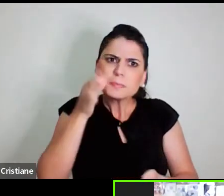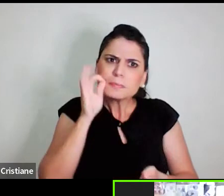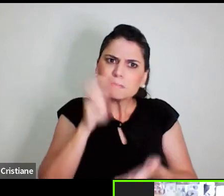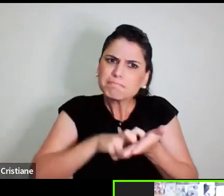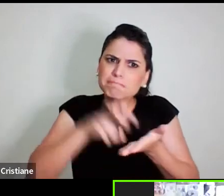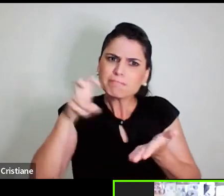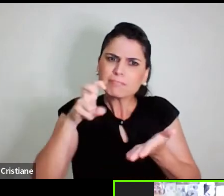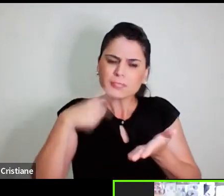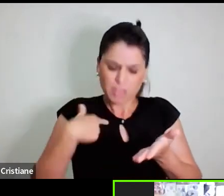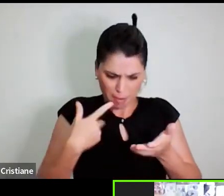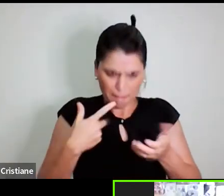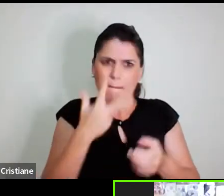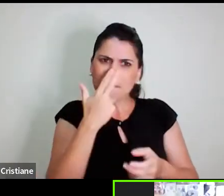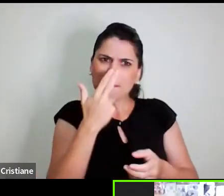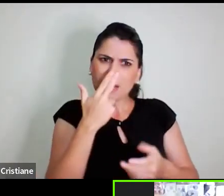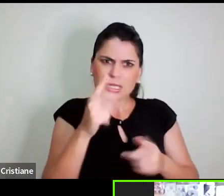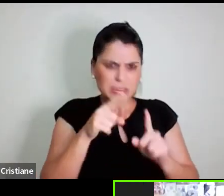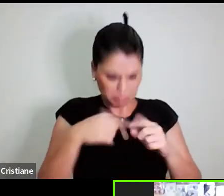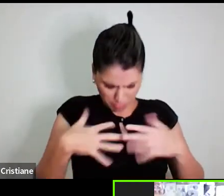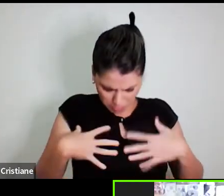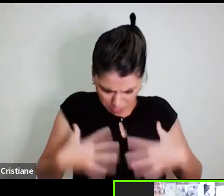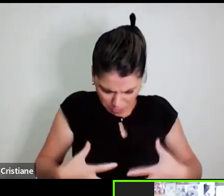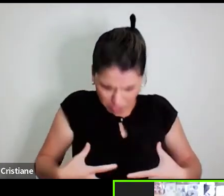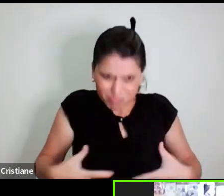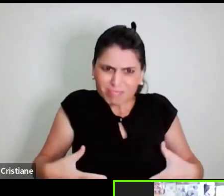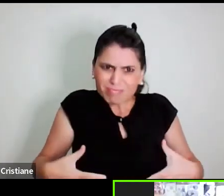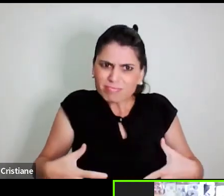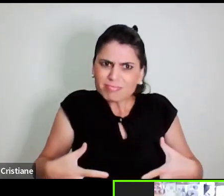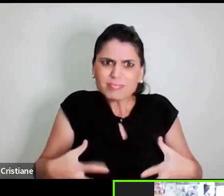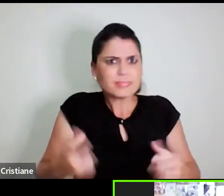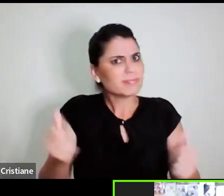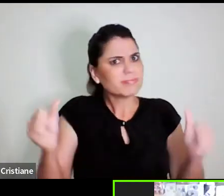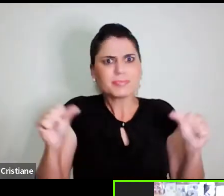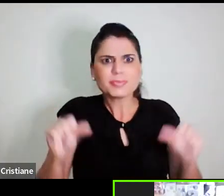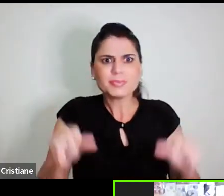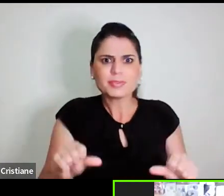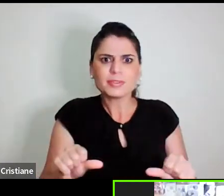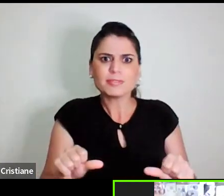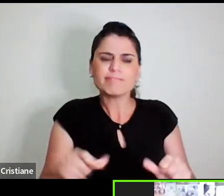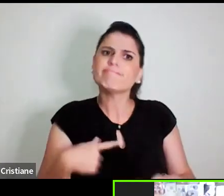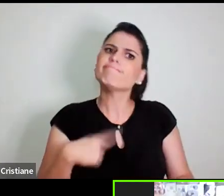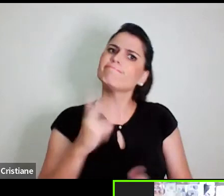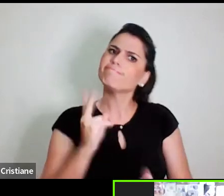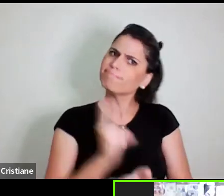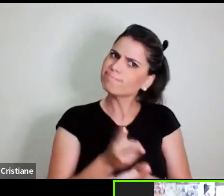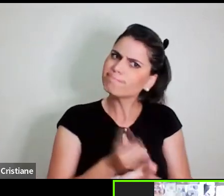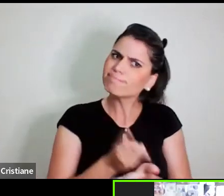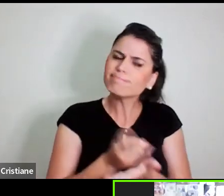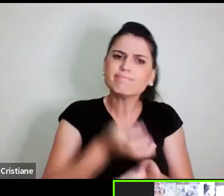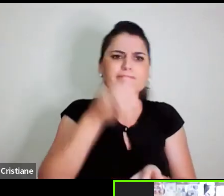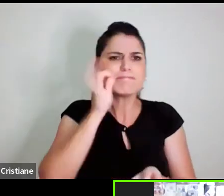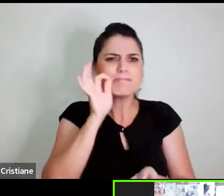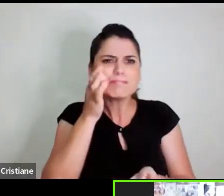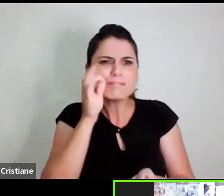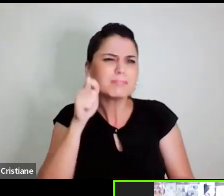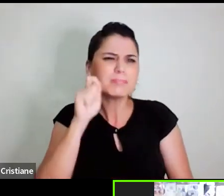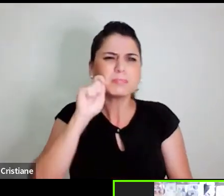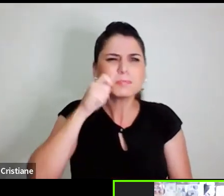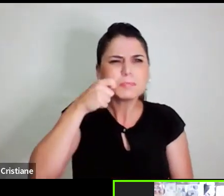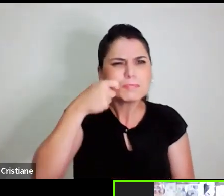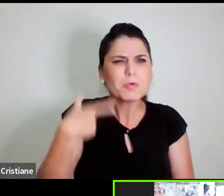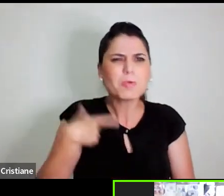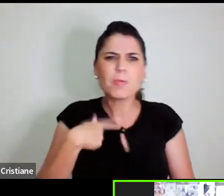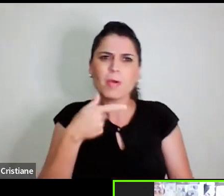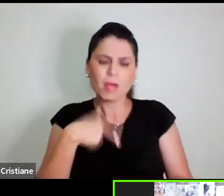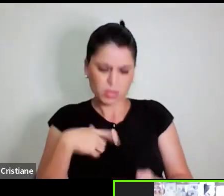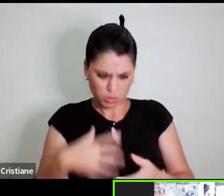inflamado. Aí eu gostava desse pãozinho. Eu percebi que toda vez que eu comia aquele pãozinho e tomava o cafezinho, quando